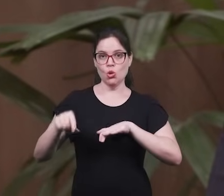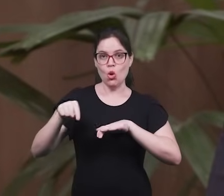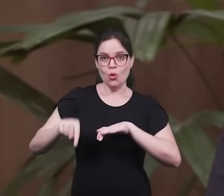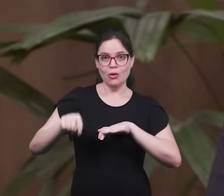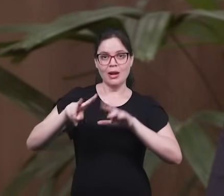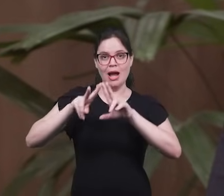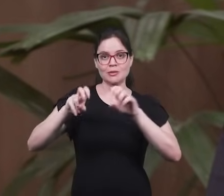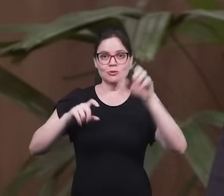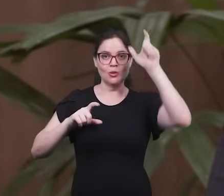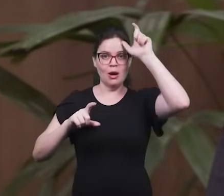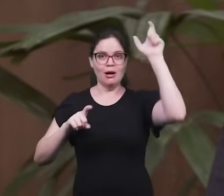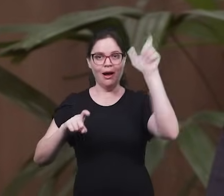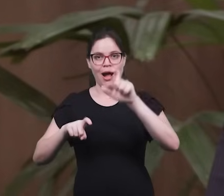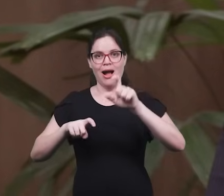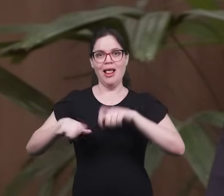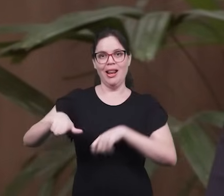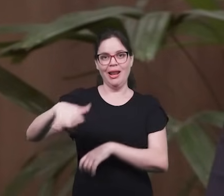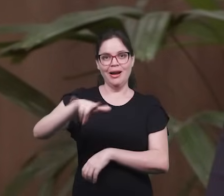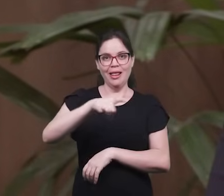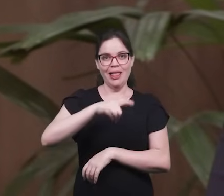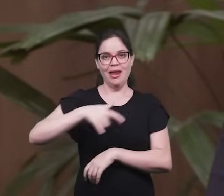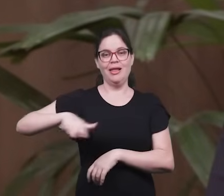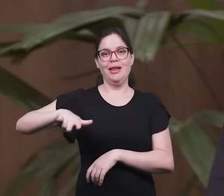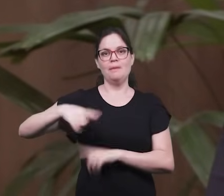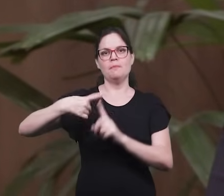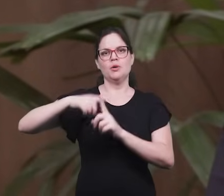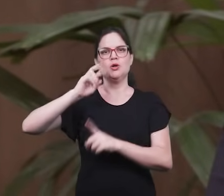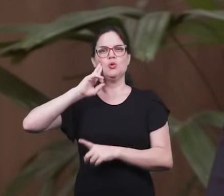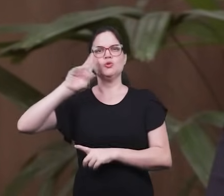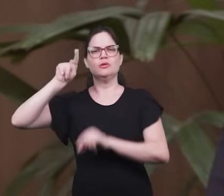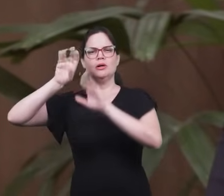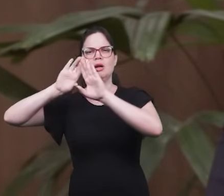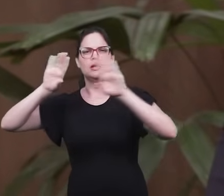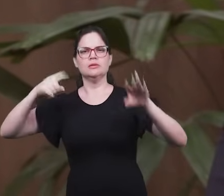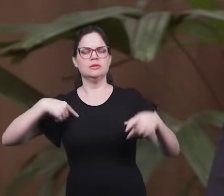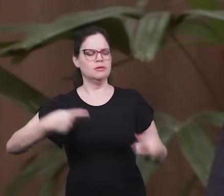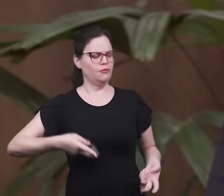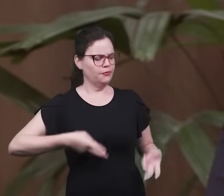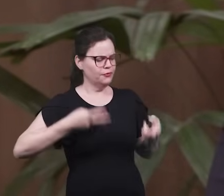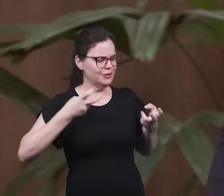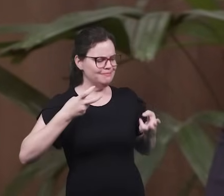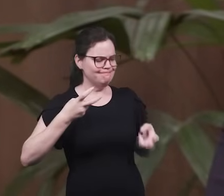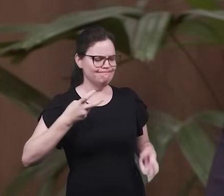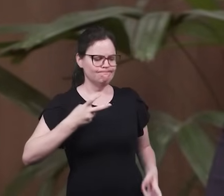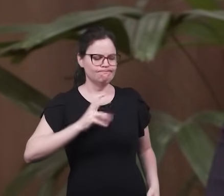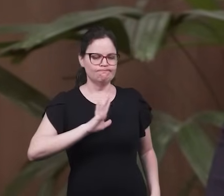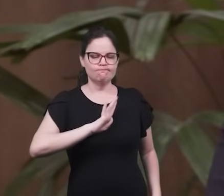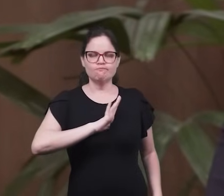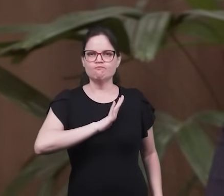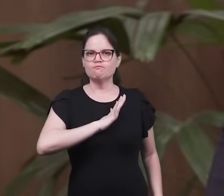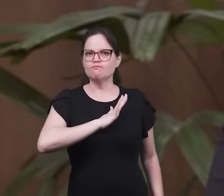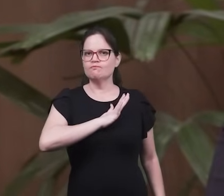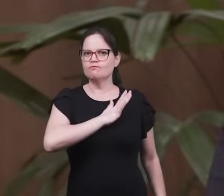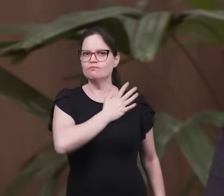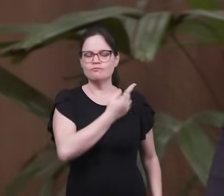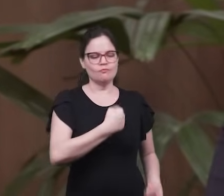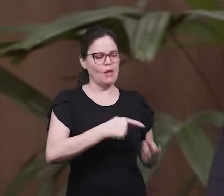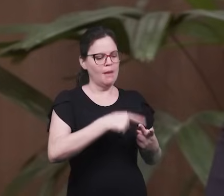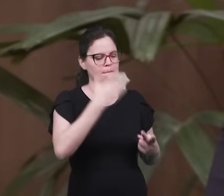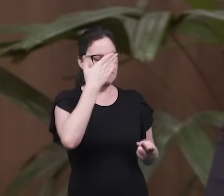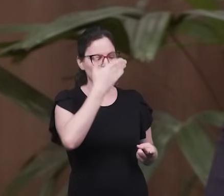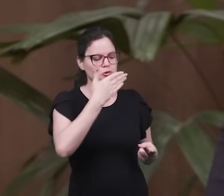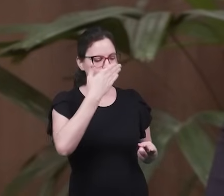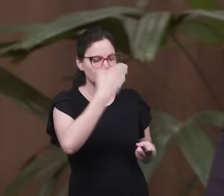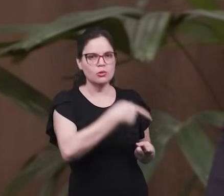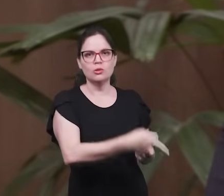do adversário, que isto, diante dos olhos do Senhor, é tido como abominável,